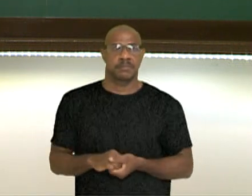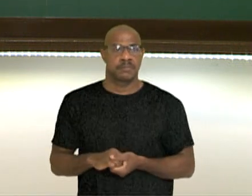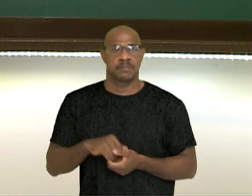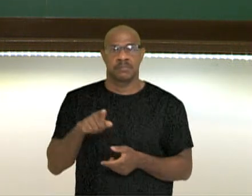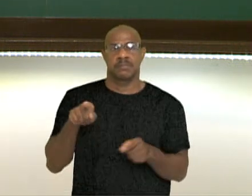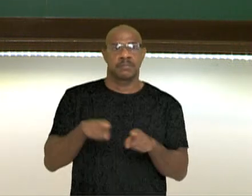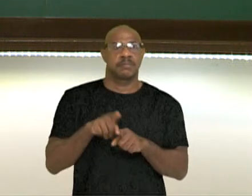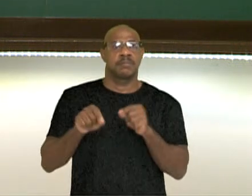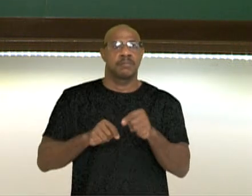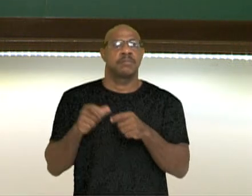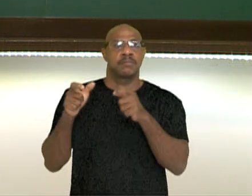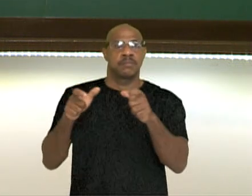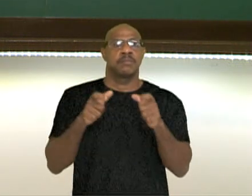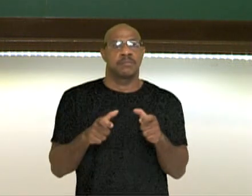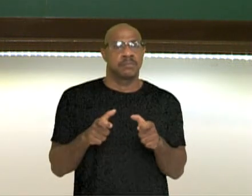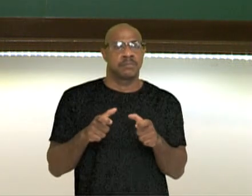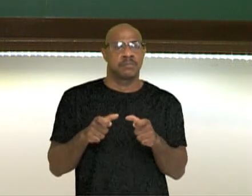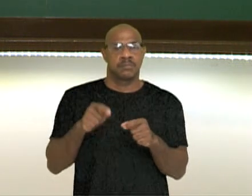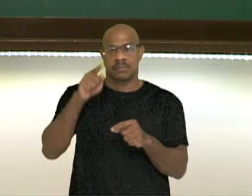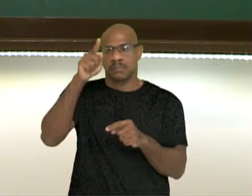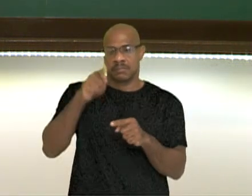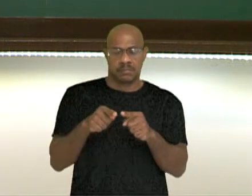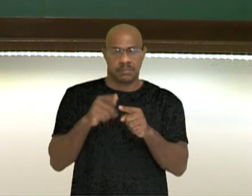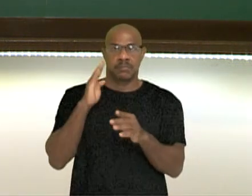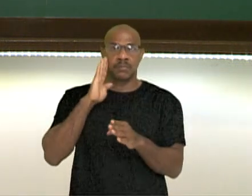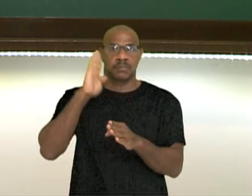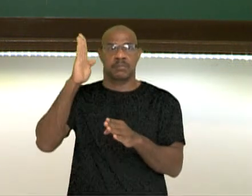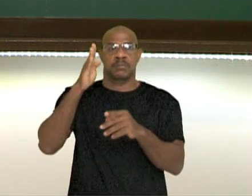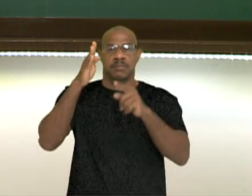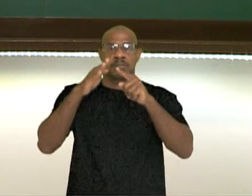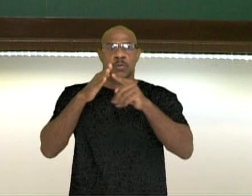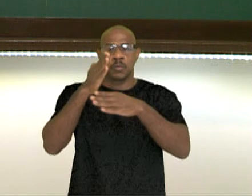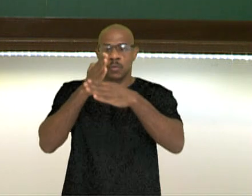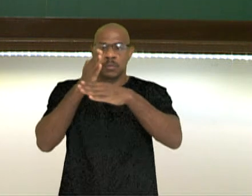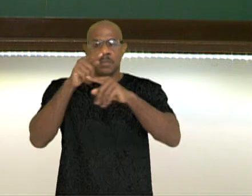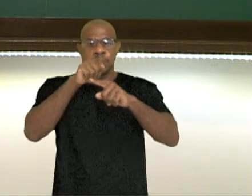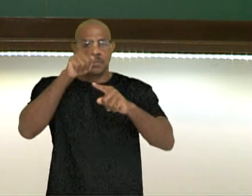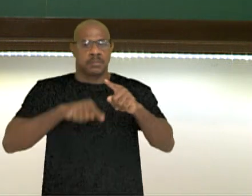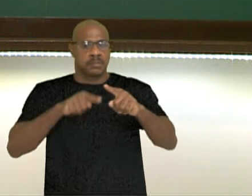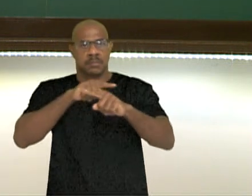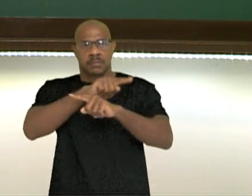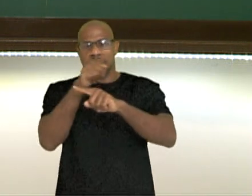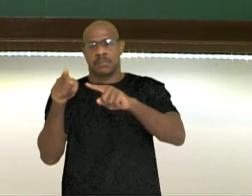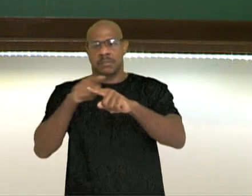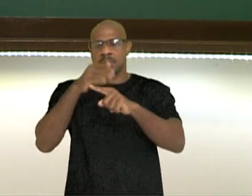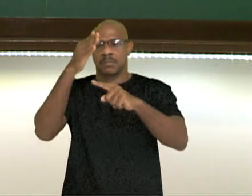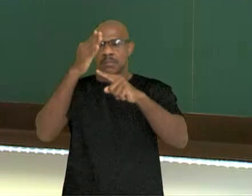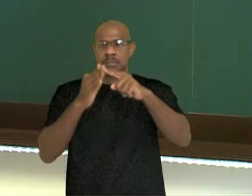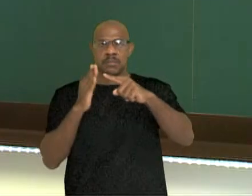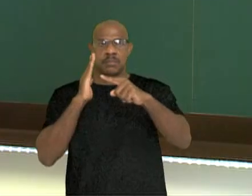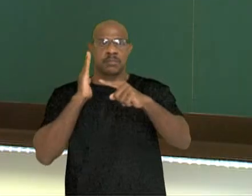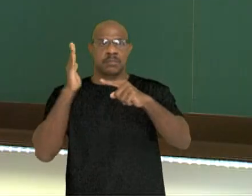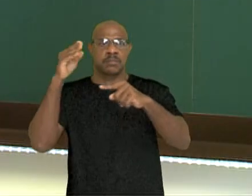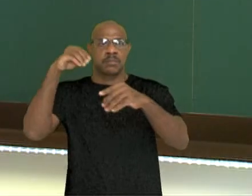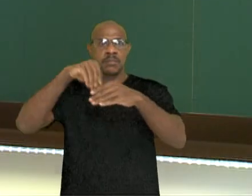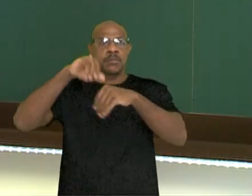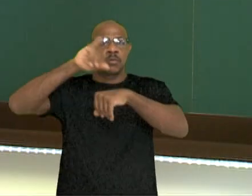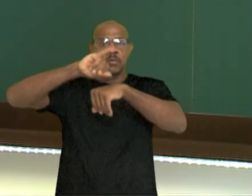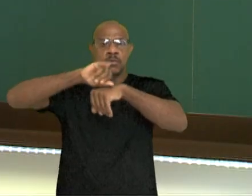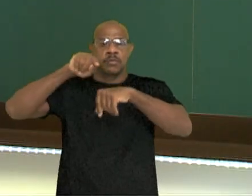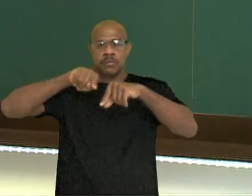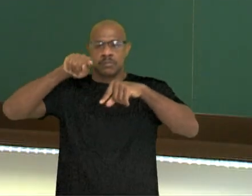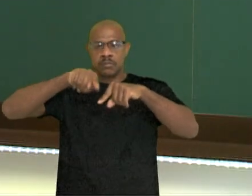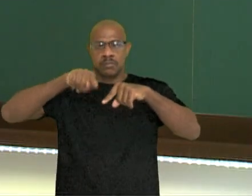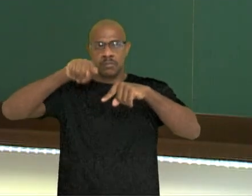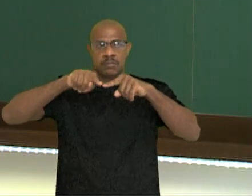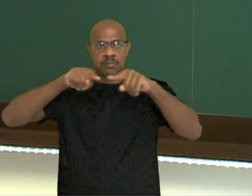vai localizar o ponto central do seu transferidor e vai fazer o quê? Você vai fixar ali aquele canudinho que